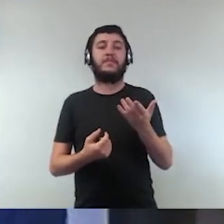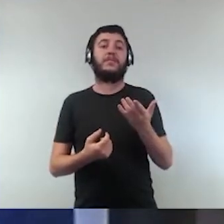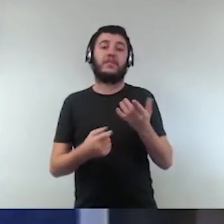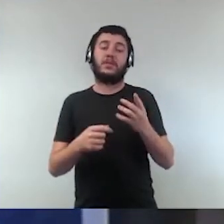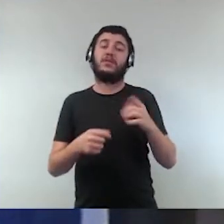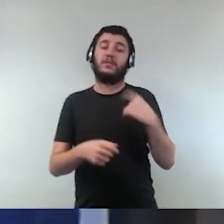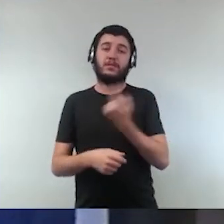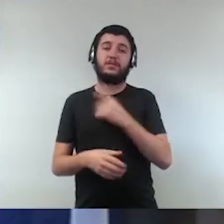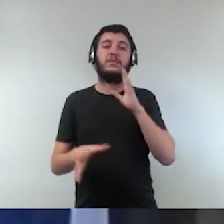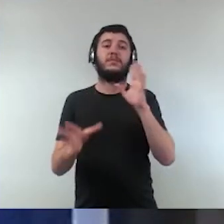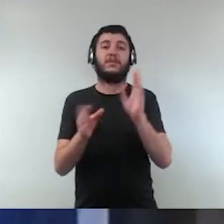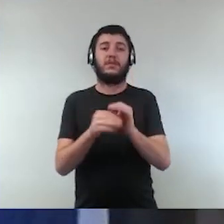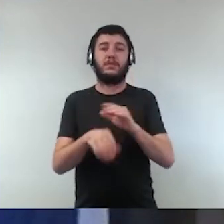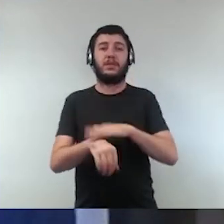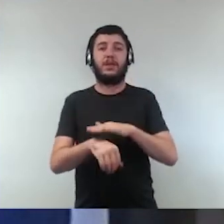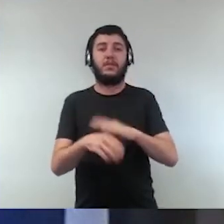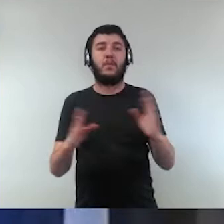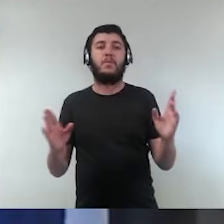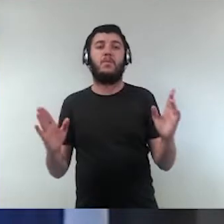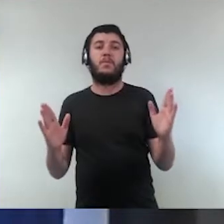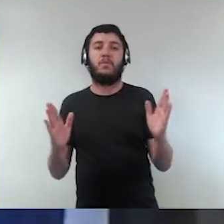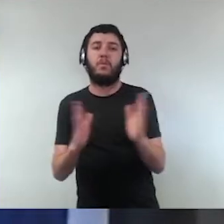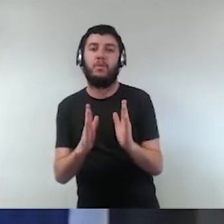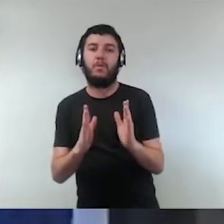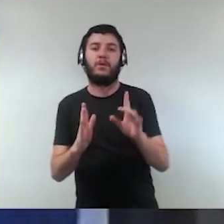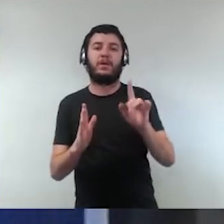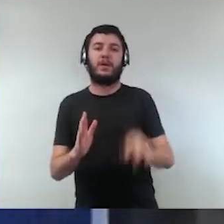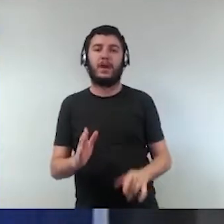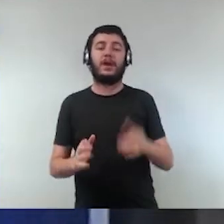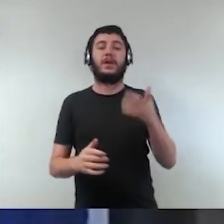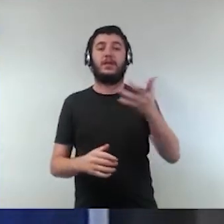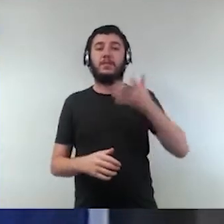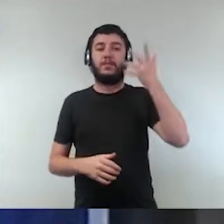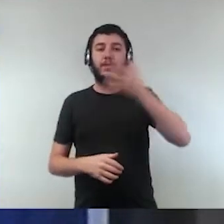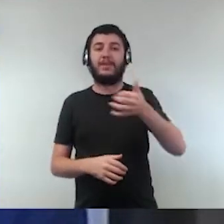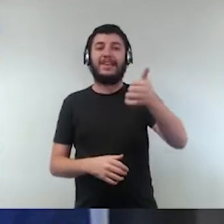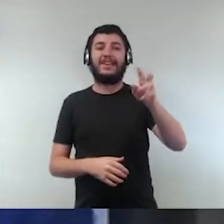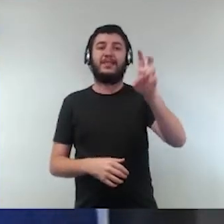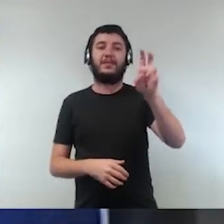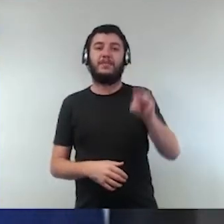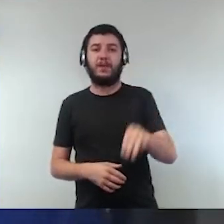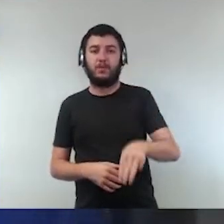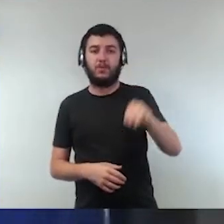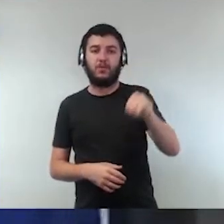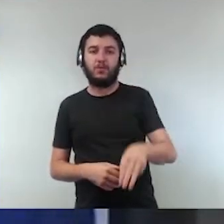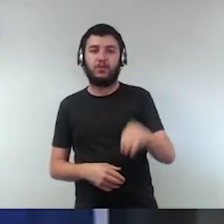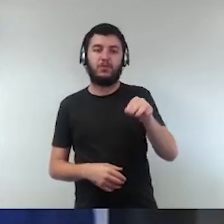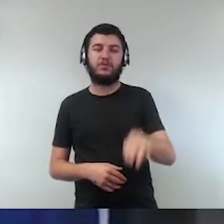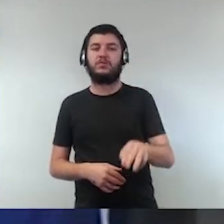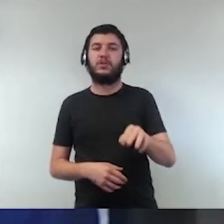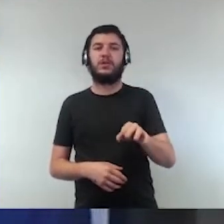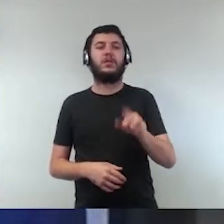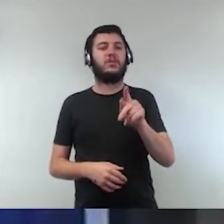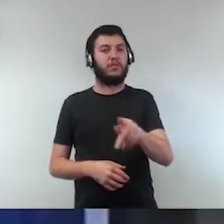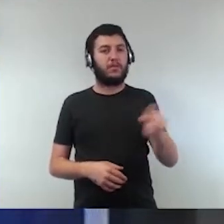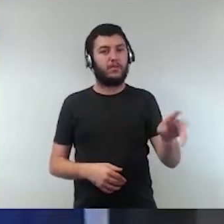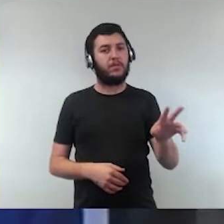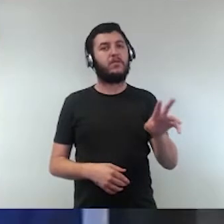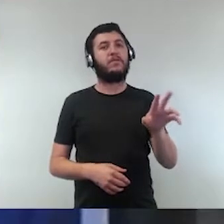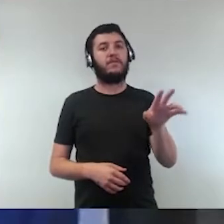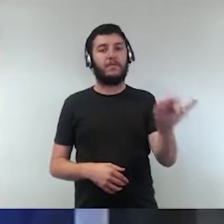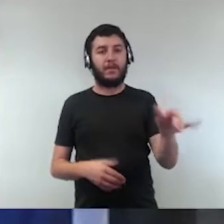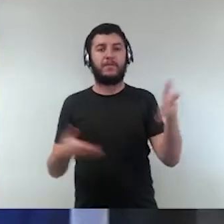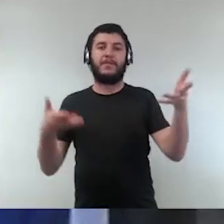curto, contaremos aqui com uma exposição breve, de 15 minutos de cada um dos nossos professores participantes.